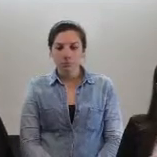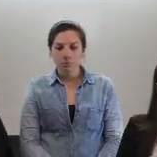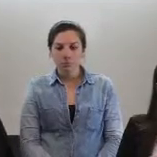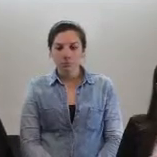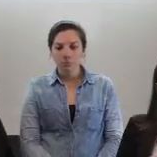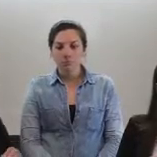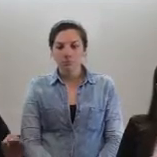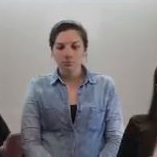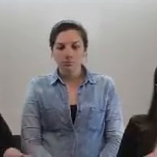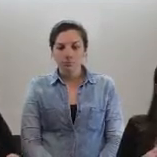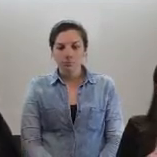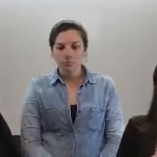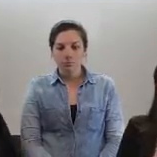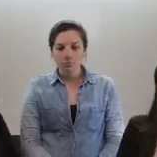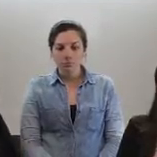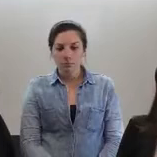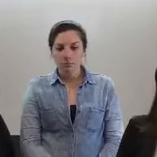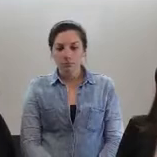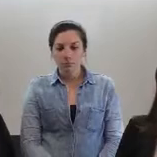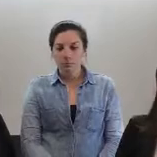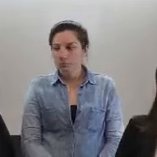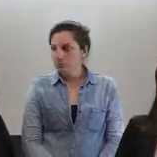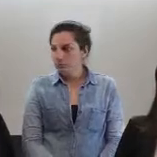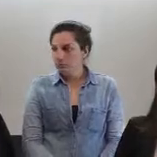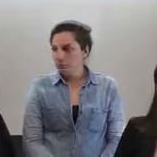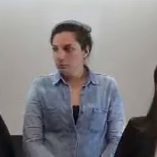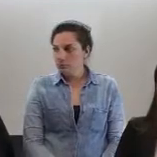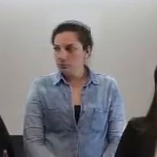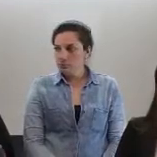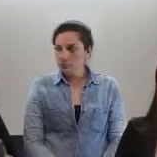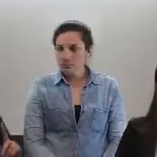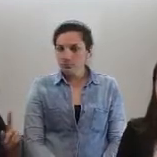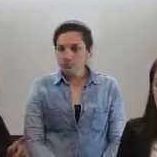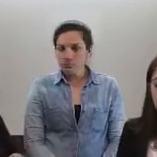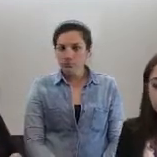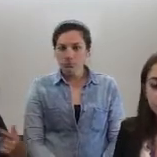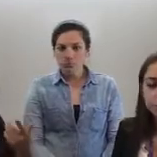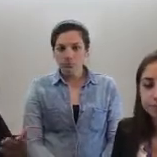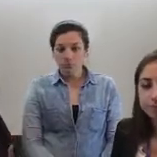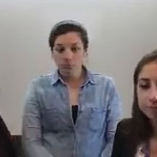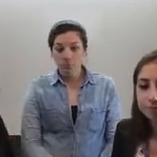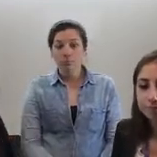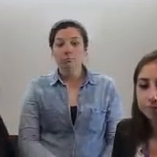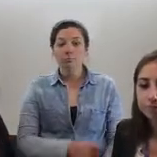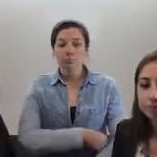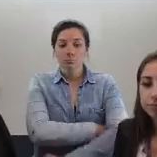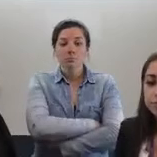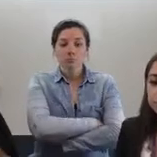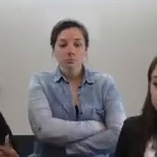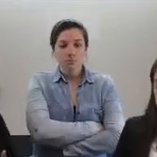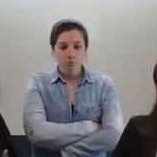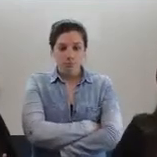o Waze-BR, tem o portal de periódicos aqui mesmo da UNO Chapecó. Temos a biblioteca, então, virtual da